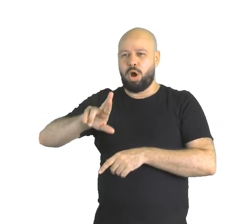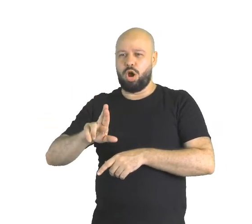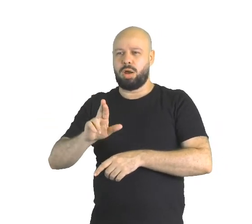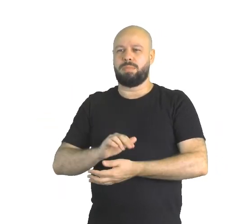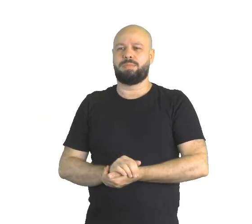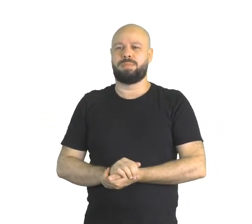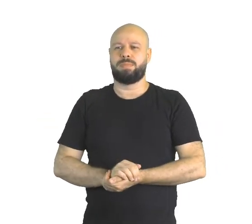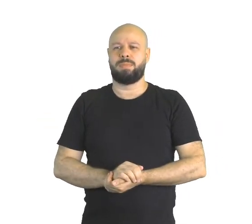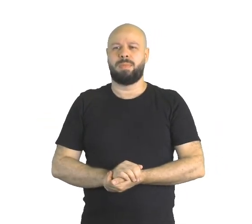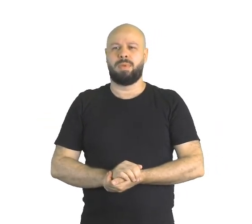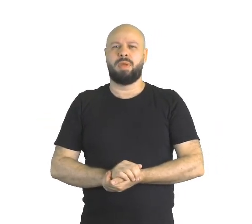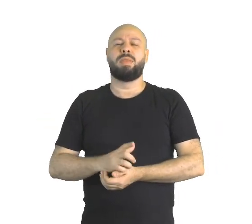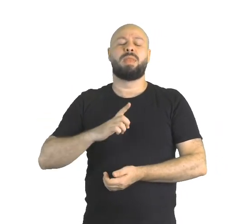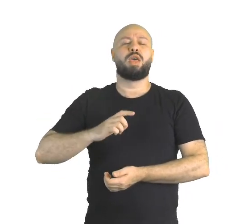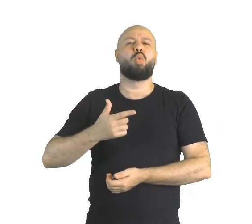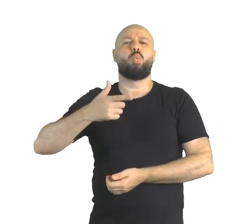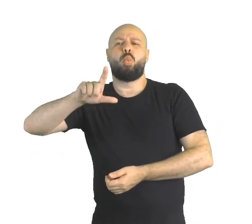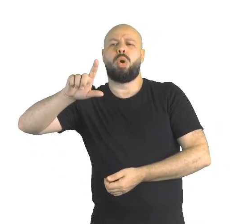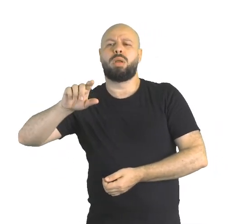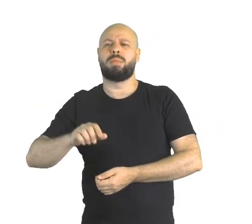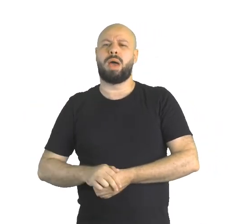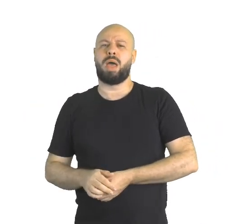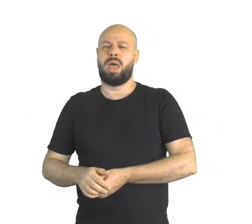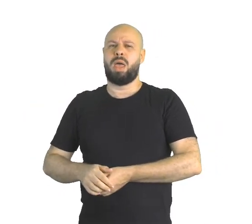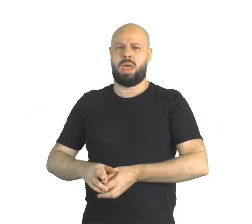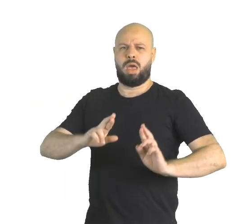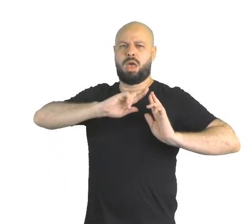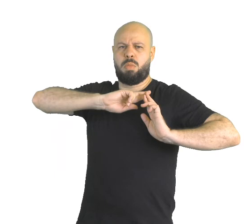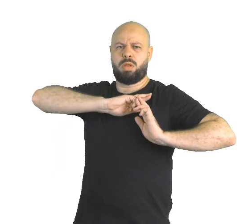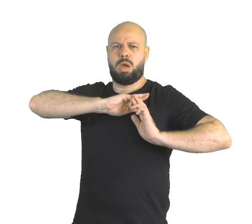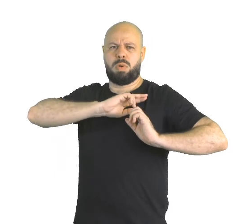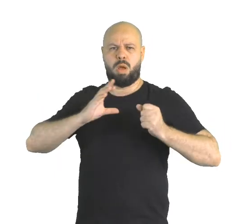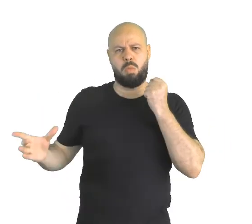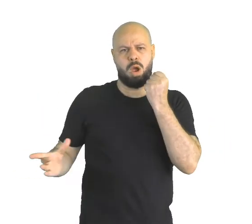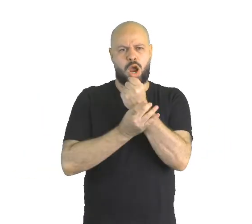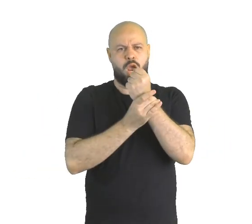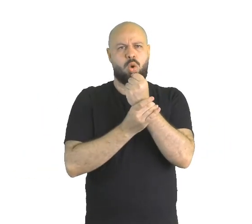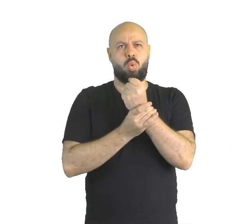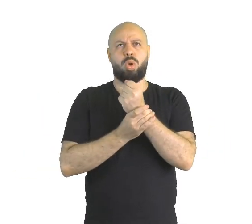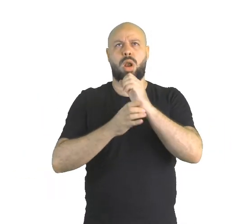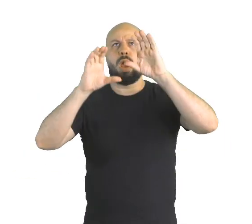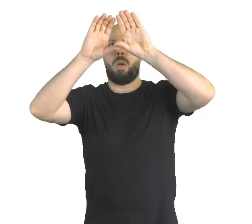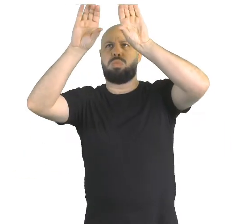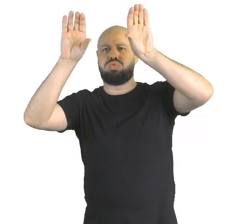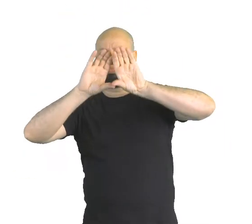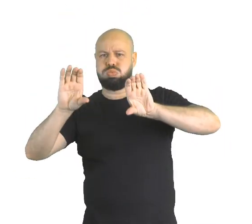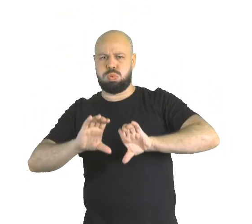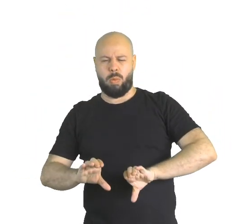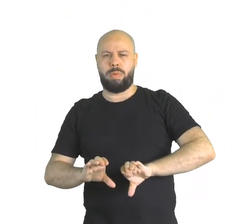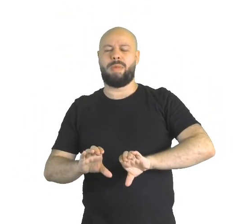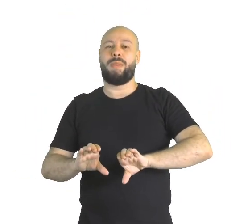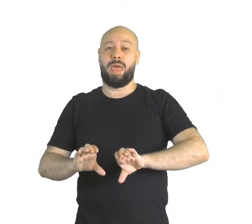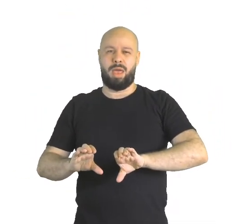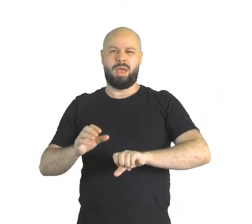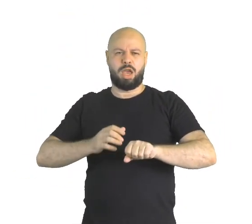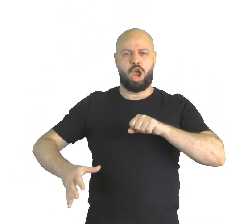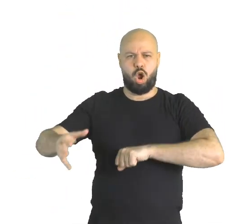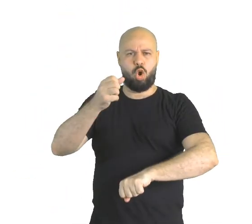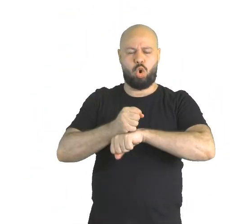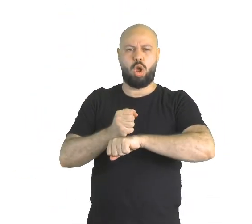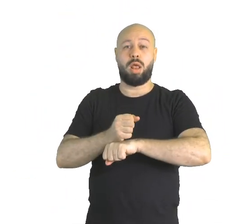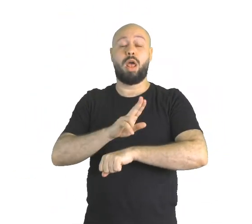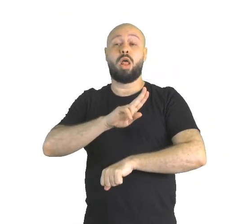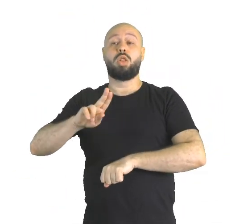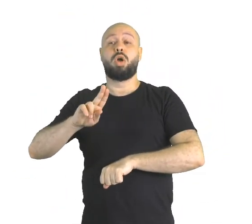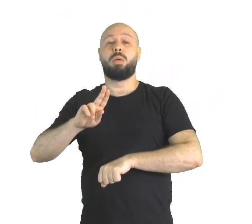tínhamos também aquela pessoa responsável pela segurança das capitanias, segurança da colônia. Essa pessoa nomeada também, né,